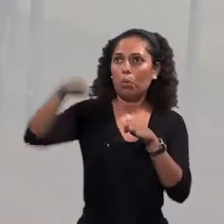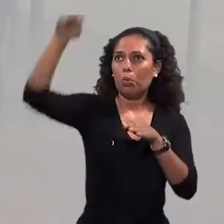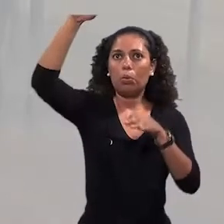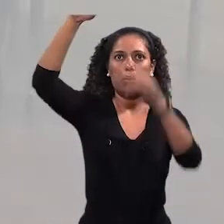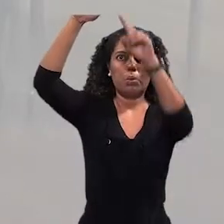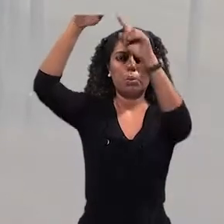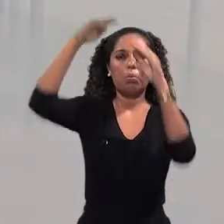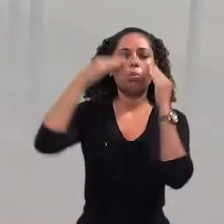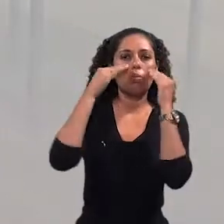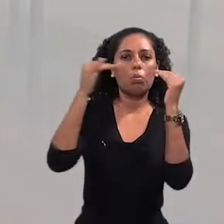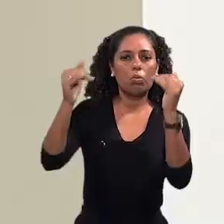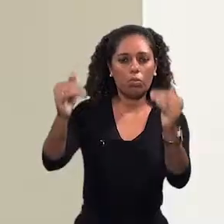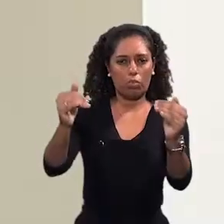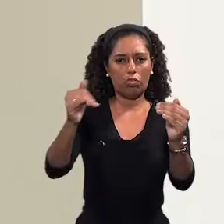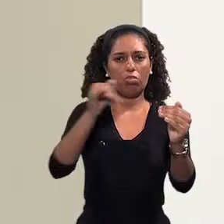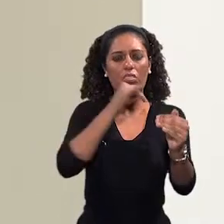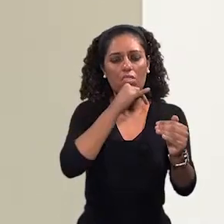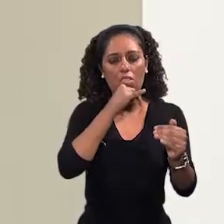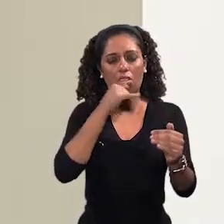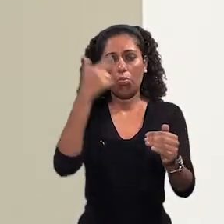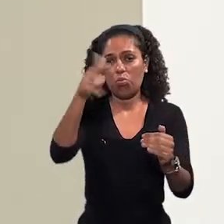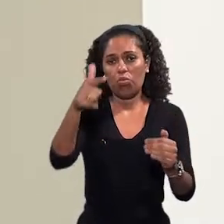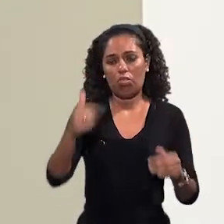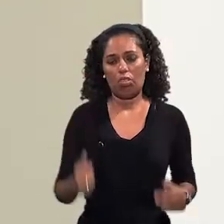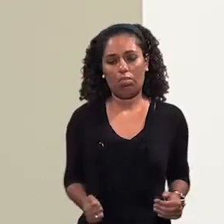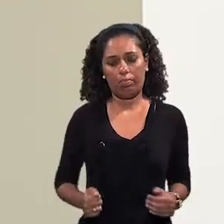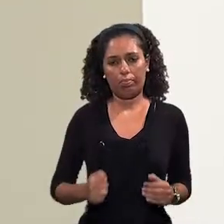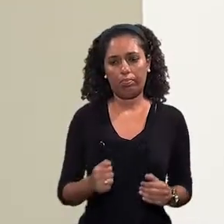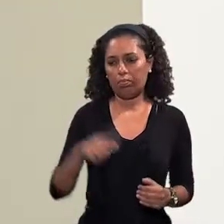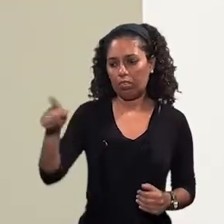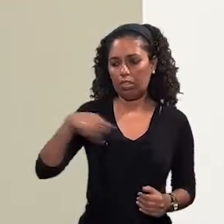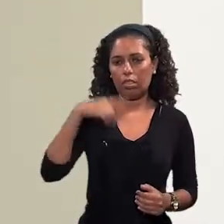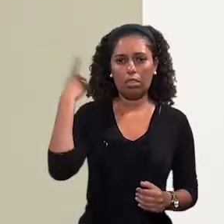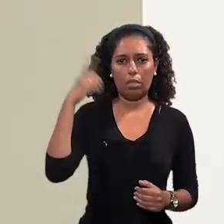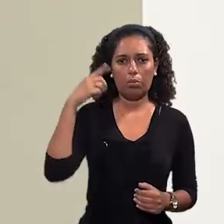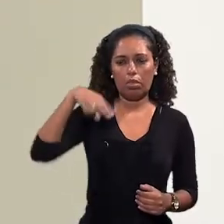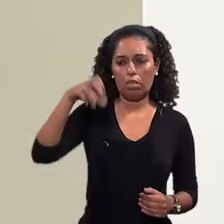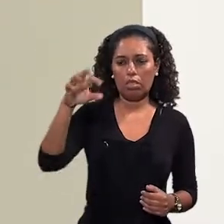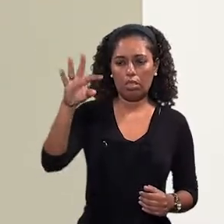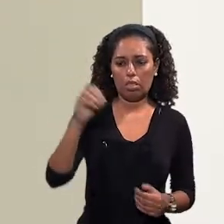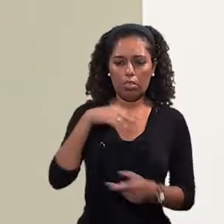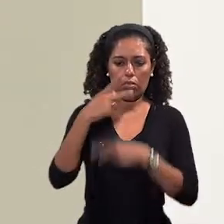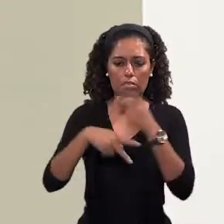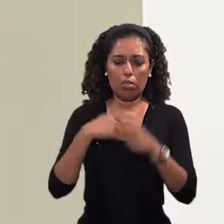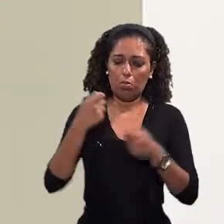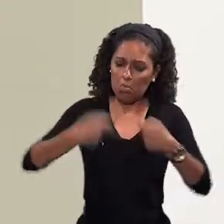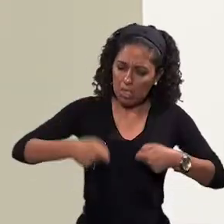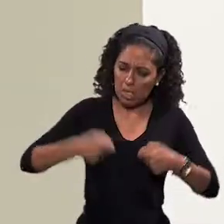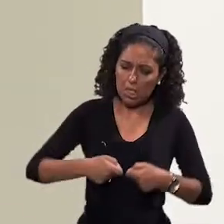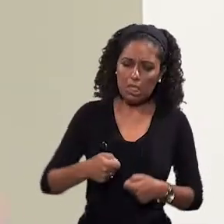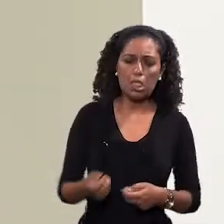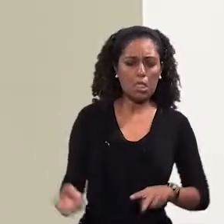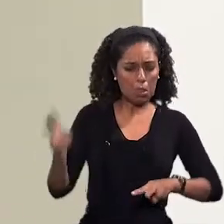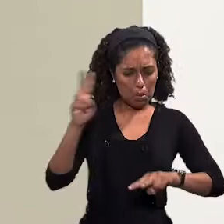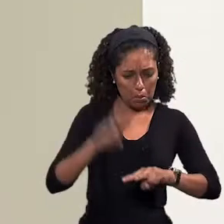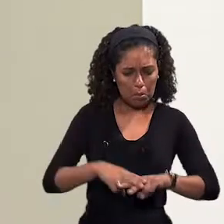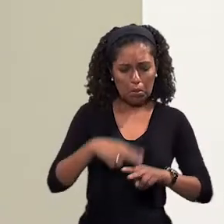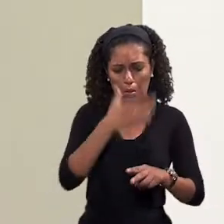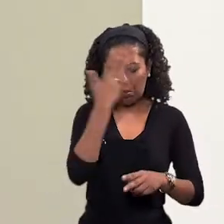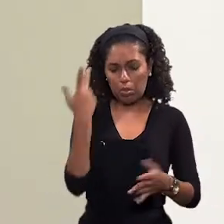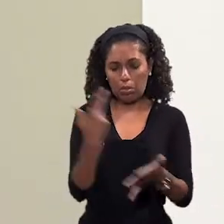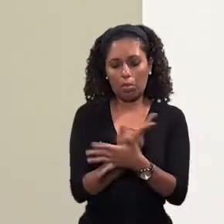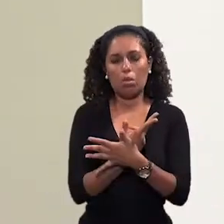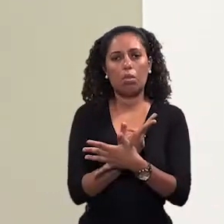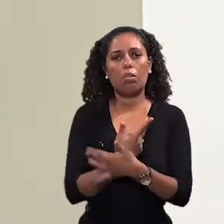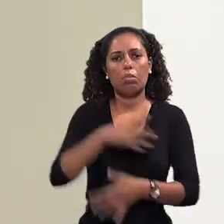não veio, né, deputado? Um choque de realidade. E um choque realmente, como o Jorge Felipe veio falando, de que tem que ter punição. Tem que ter punição, mas a